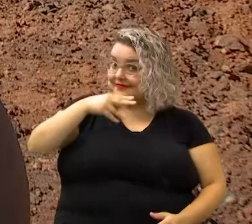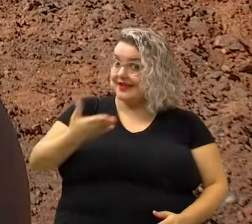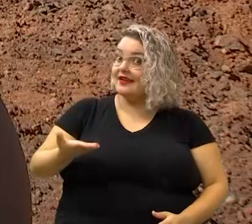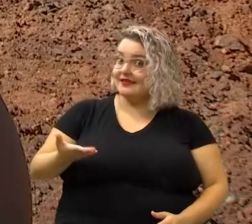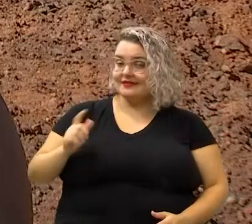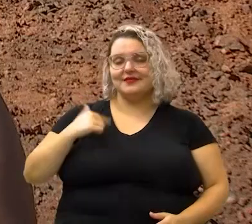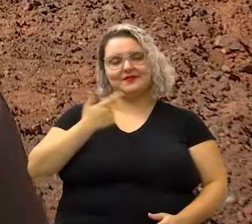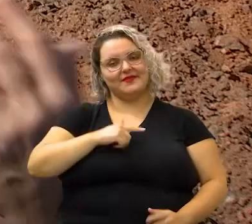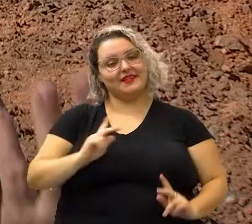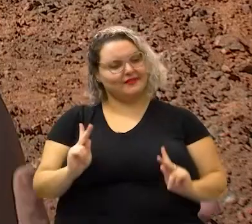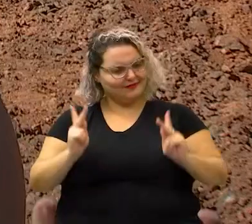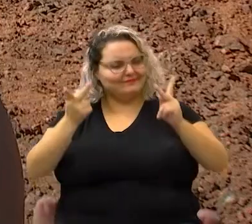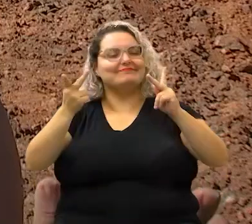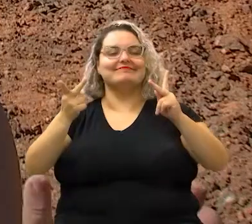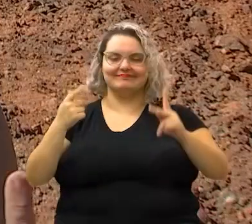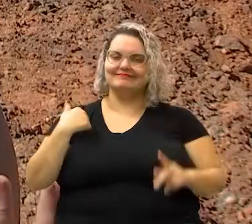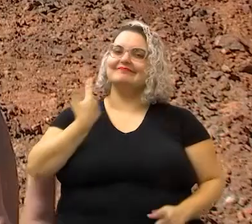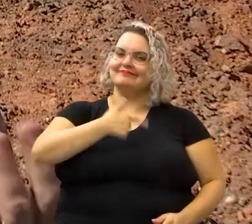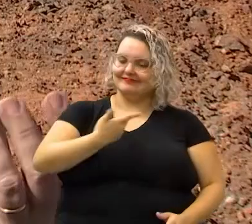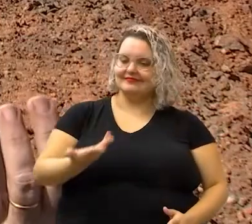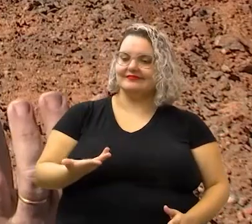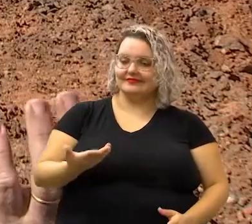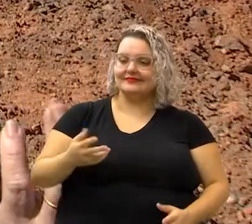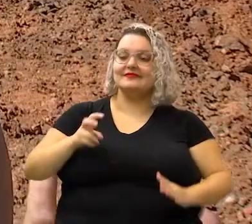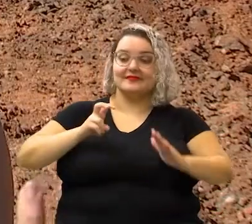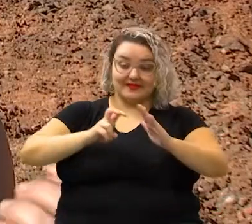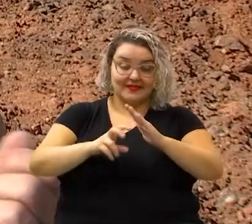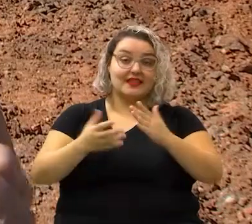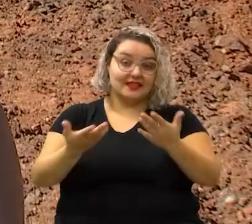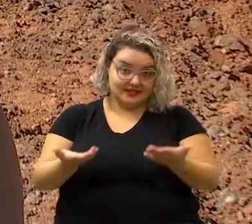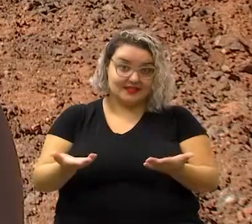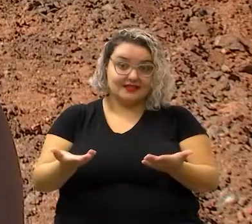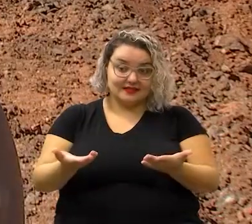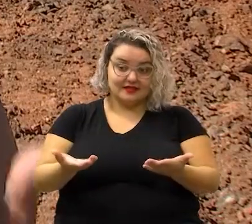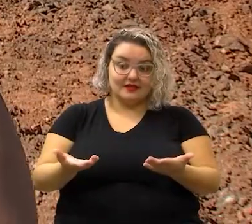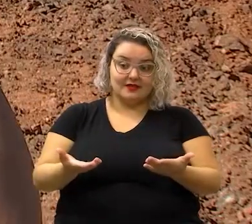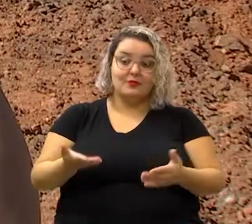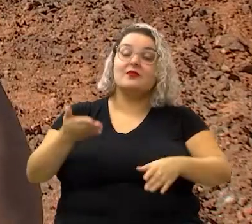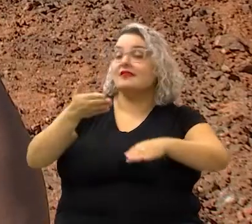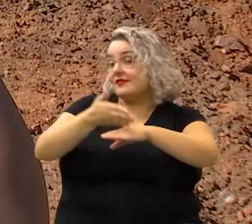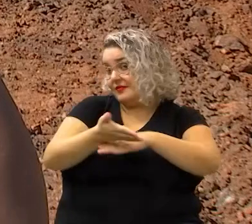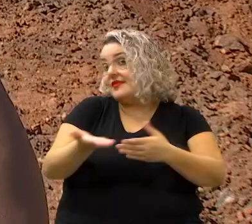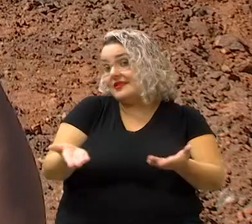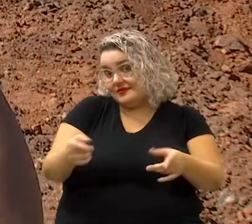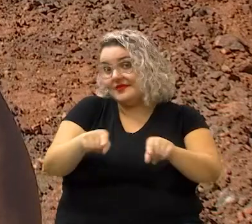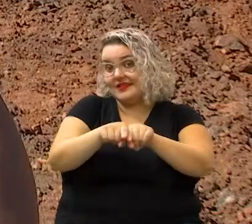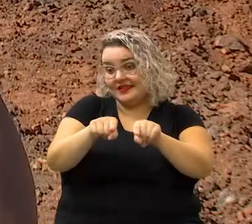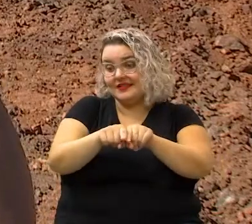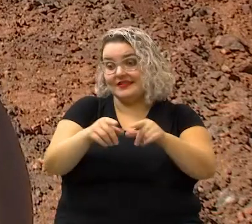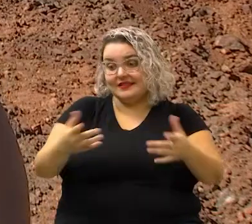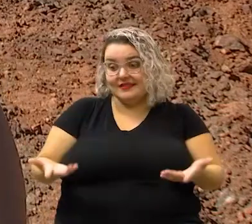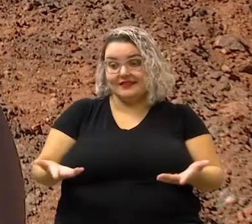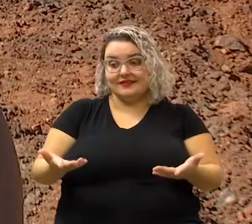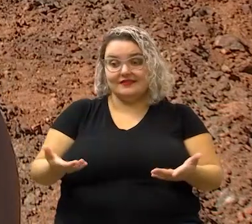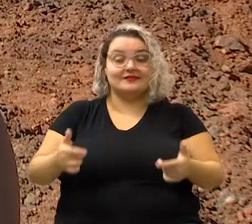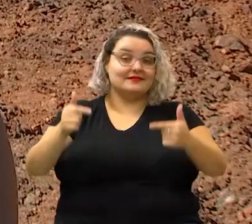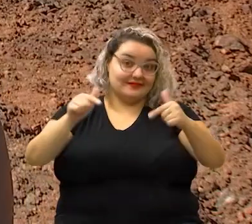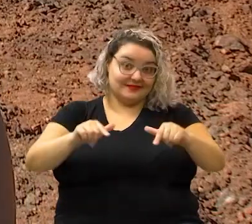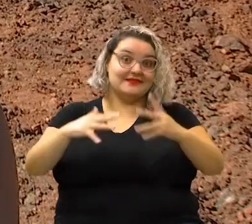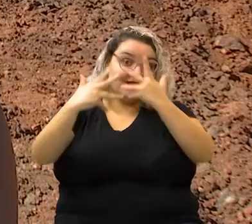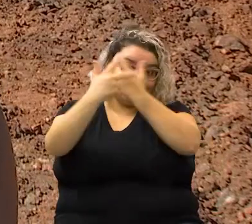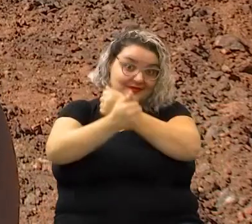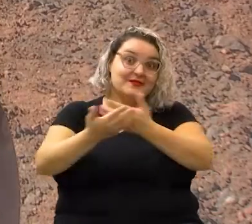meus netos né então para a gente é uma grande conquista né Essa essa creche né porque eles vão estar participando aqui né nesse nesse